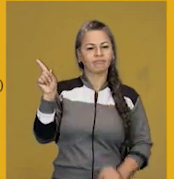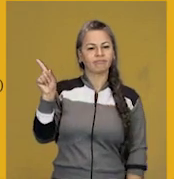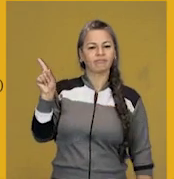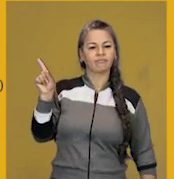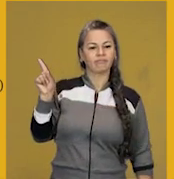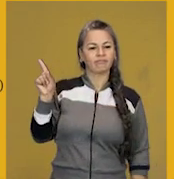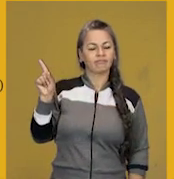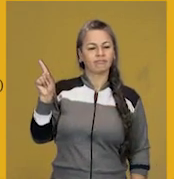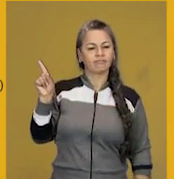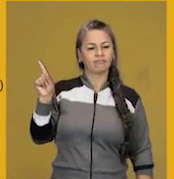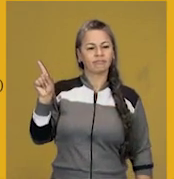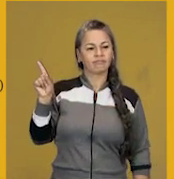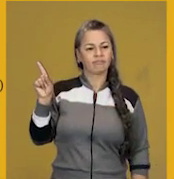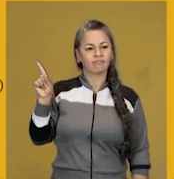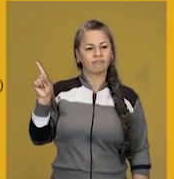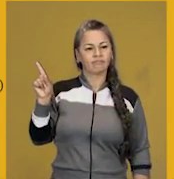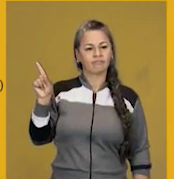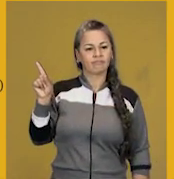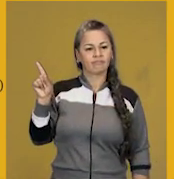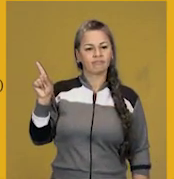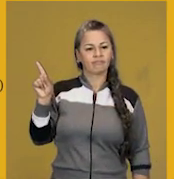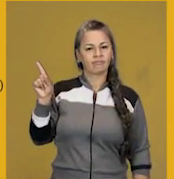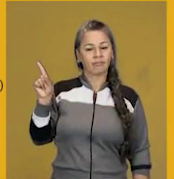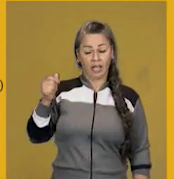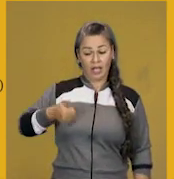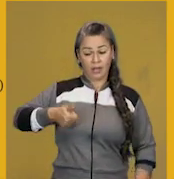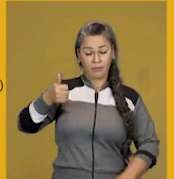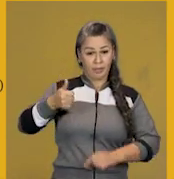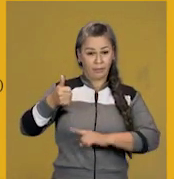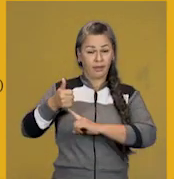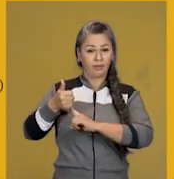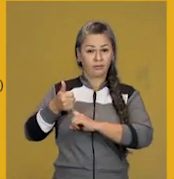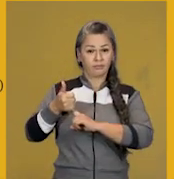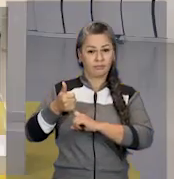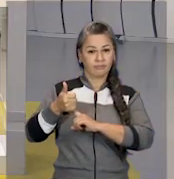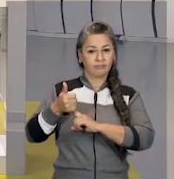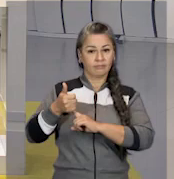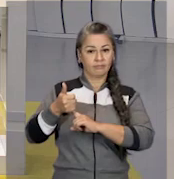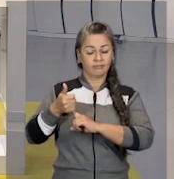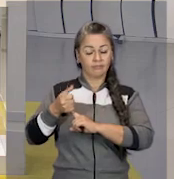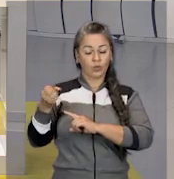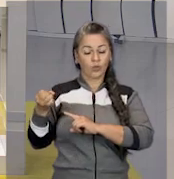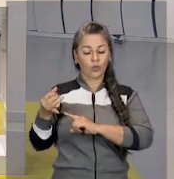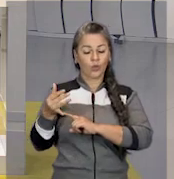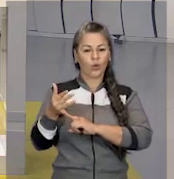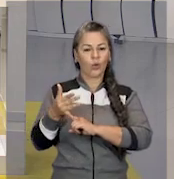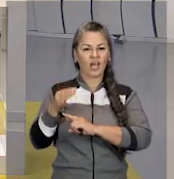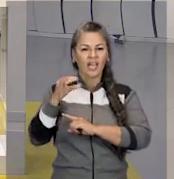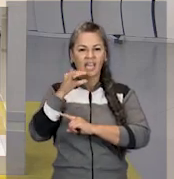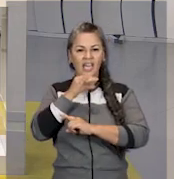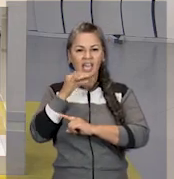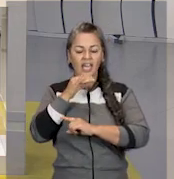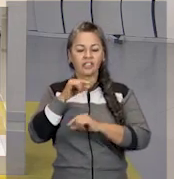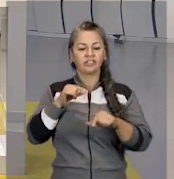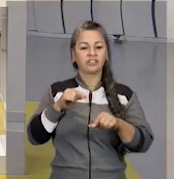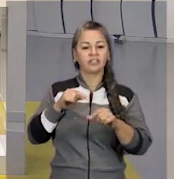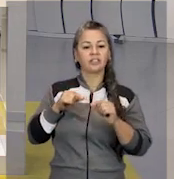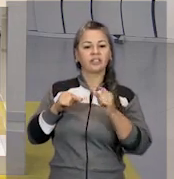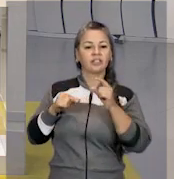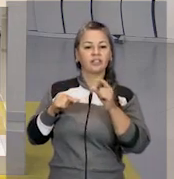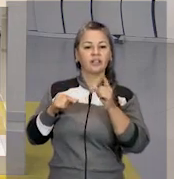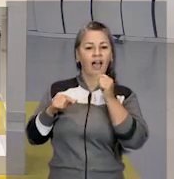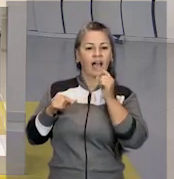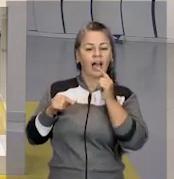deve usar. Aqui do lado de cá foi o absorvido, então é a primeira amostra. E o de lá, a segunda amostra. Vamos então.